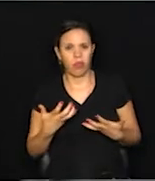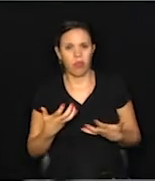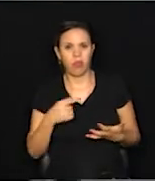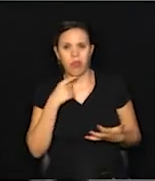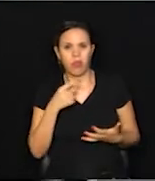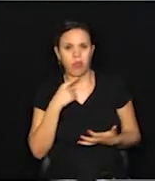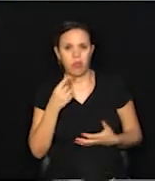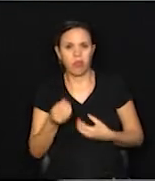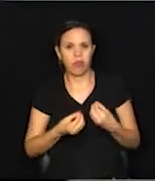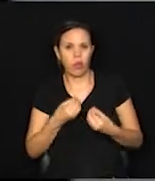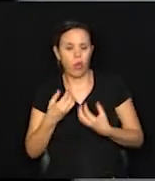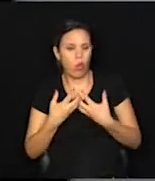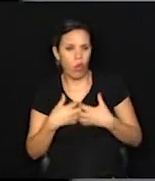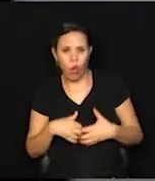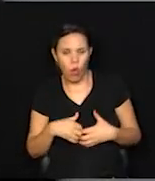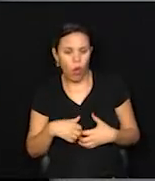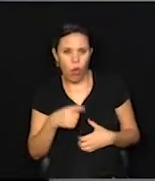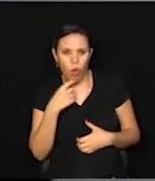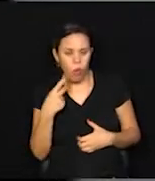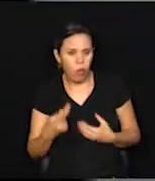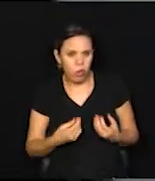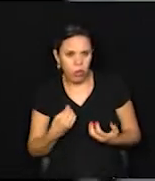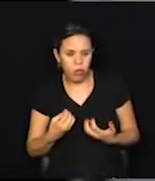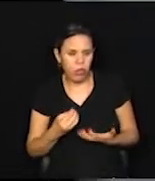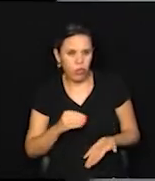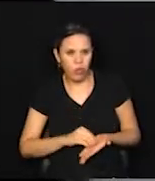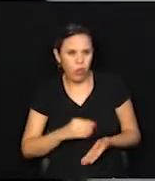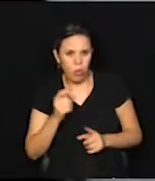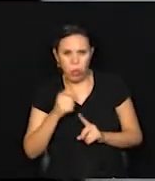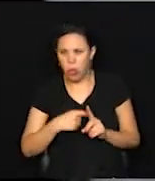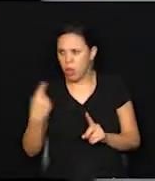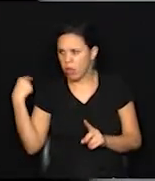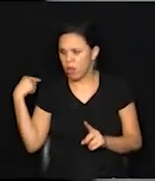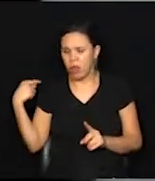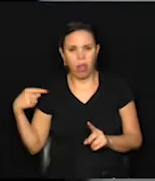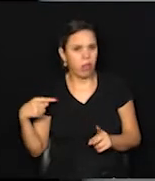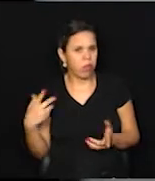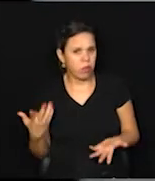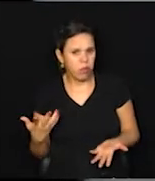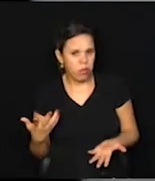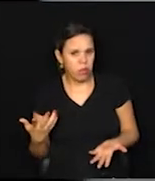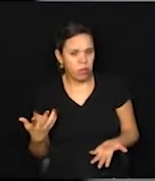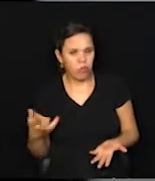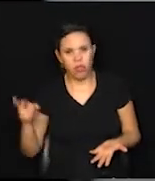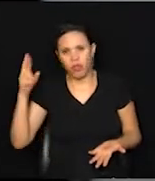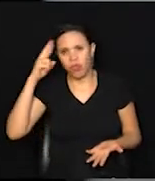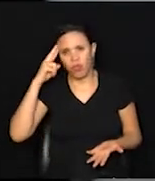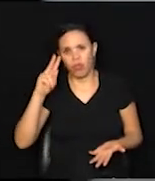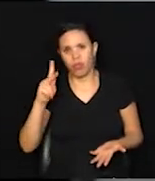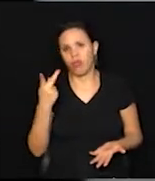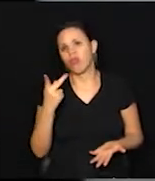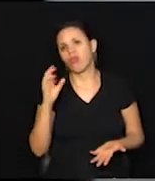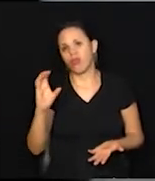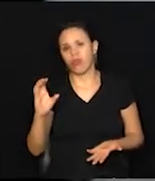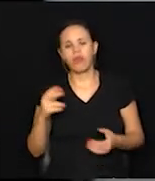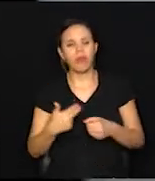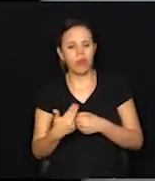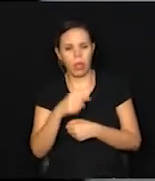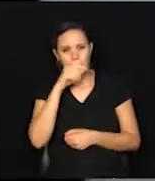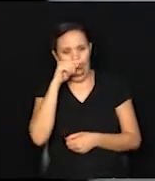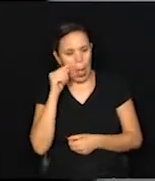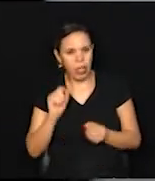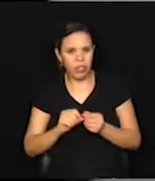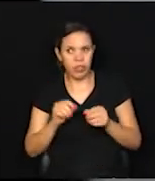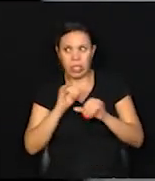assim, como é que está essa situação aqui em Campinas. Há um mês atrás, mais ou menos, o superintendente do HC da Unicamp tinha feito